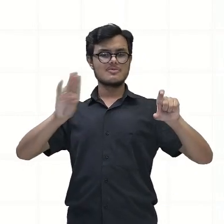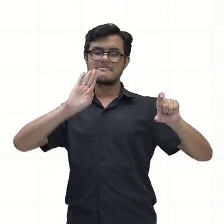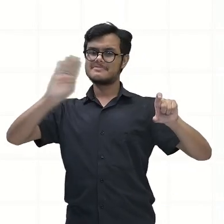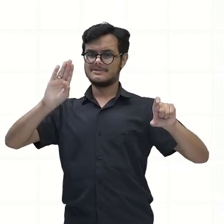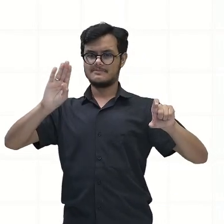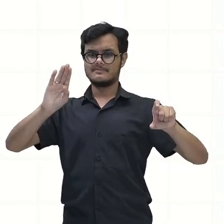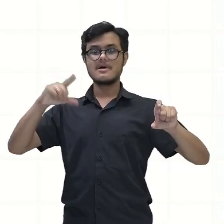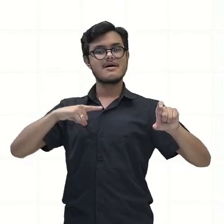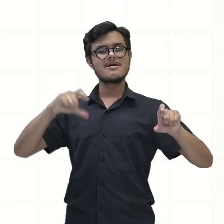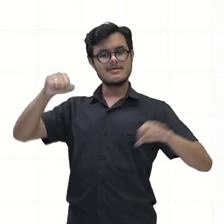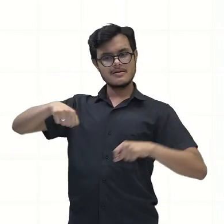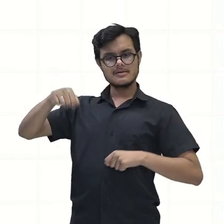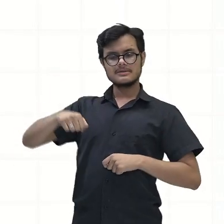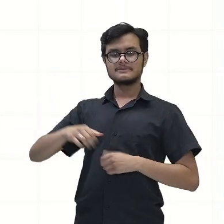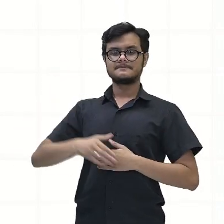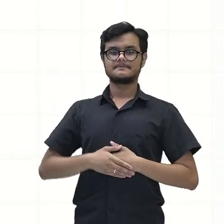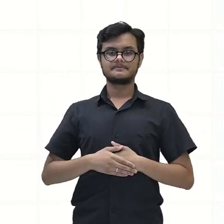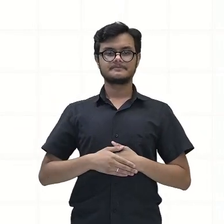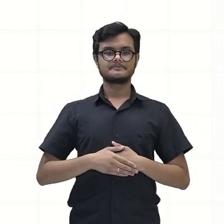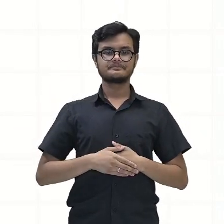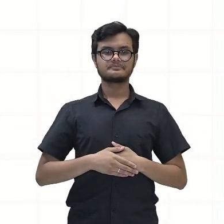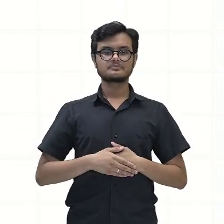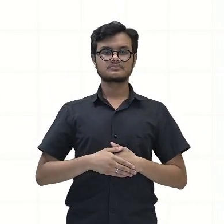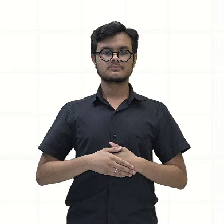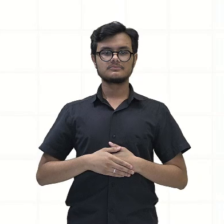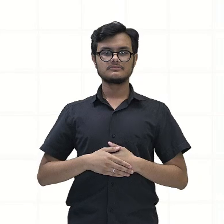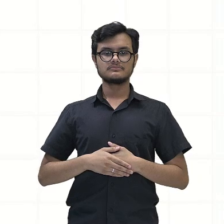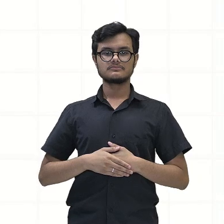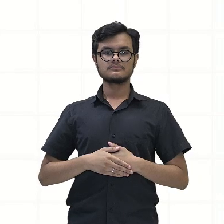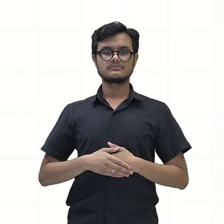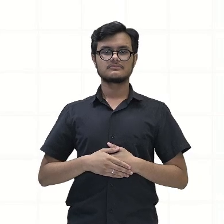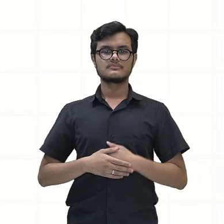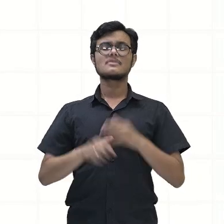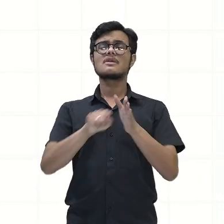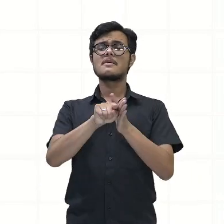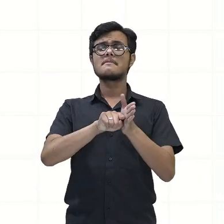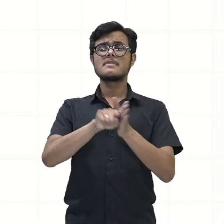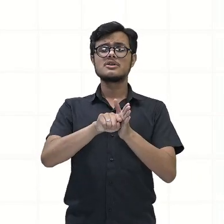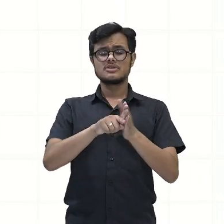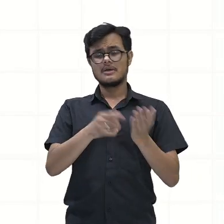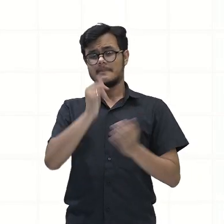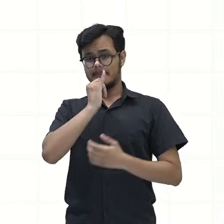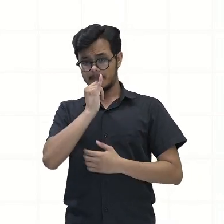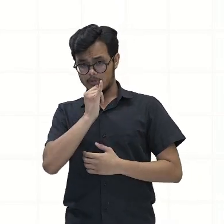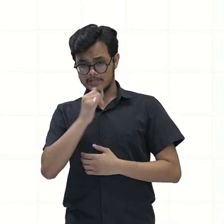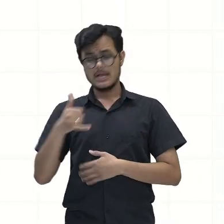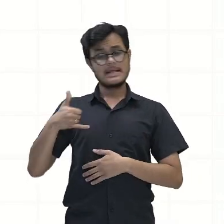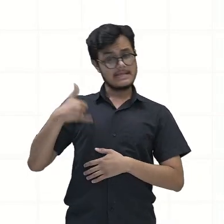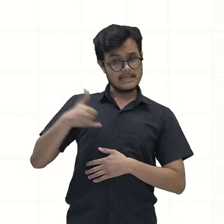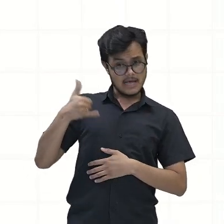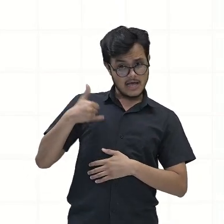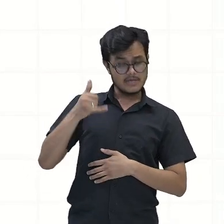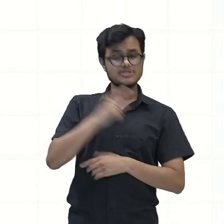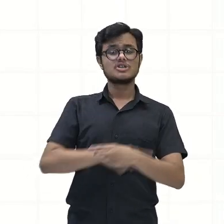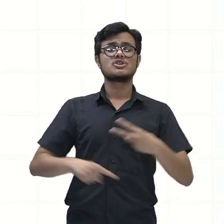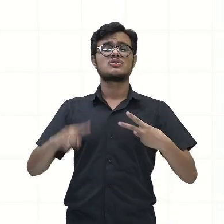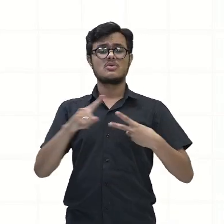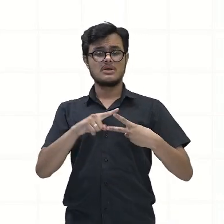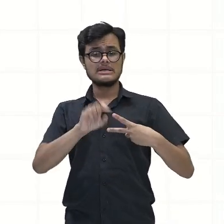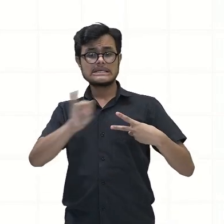cima, olha, população residente, segundo o sexo e os grupos de idade. E aí nós temos o